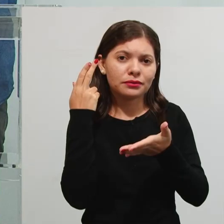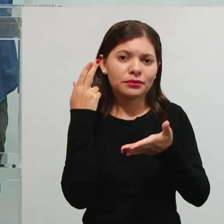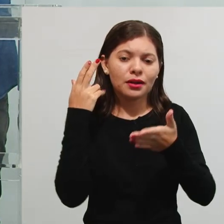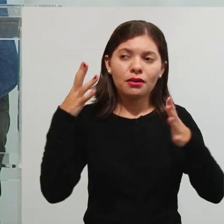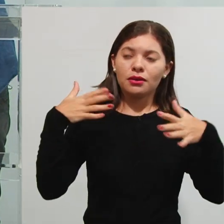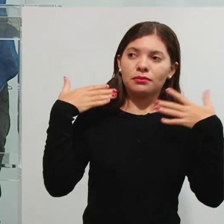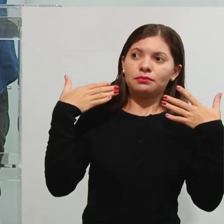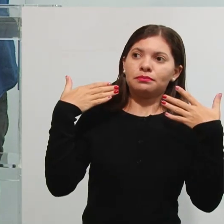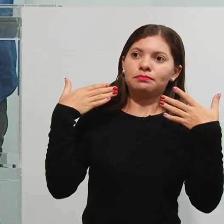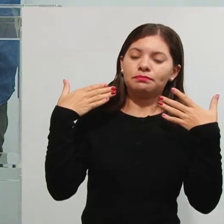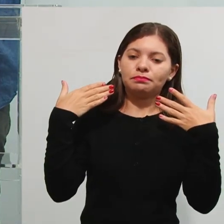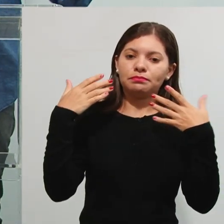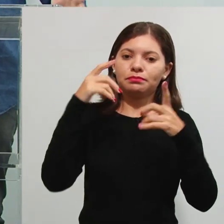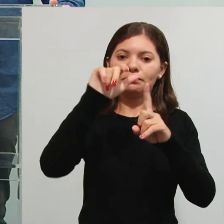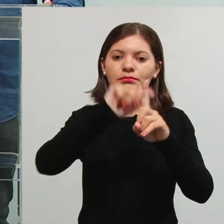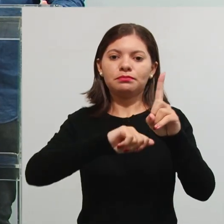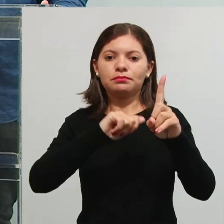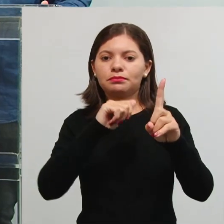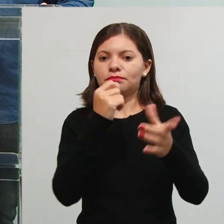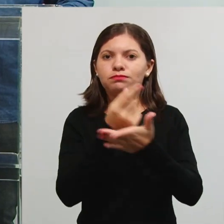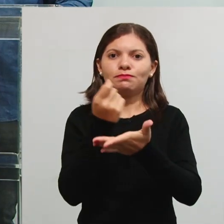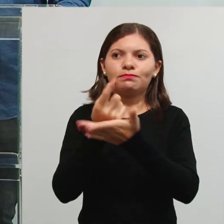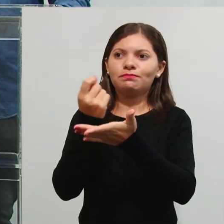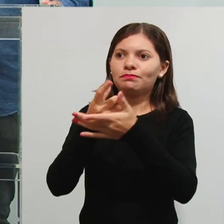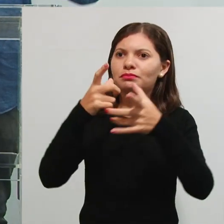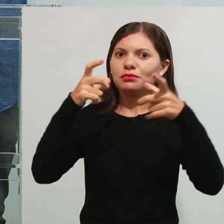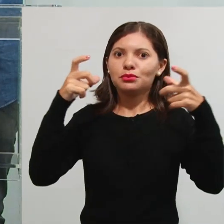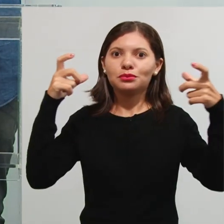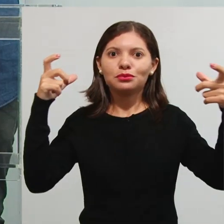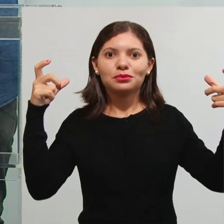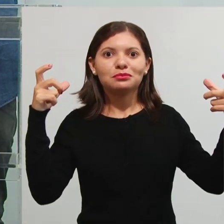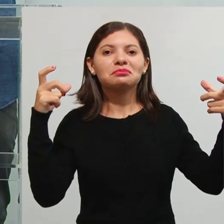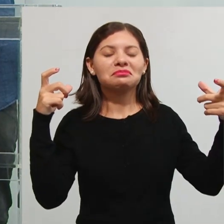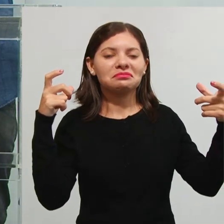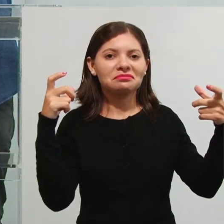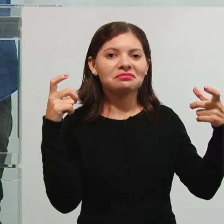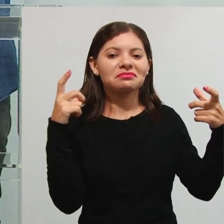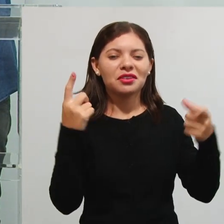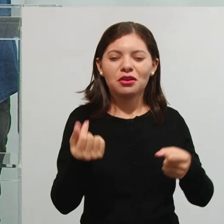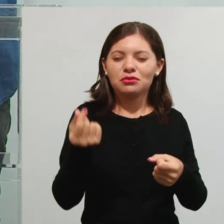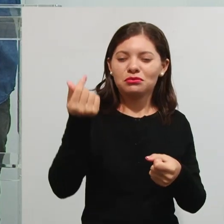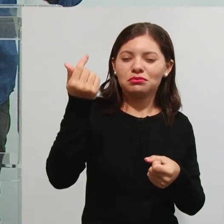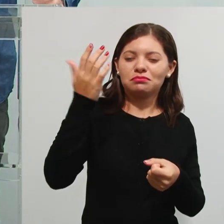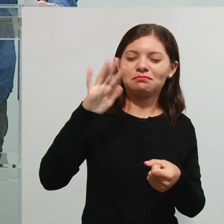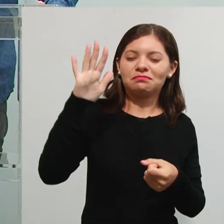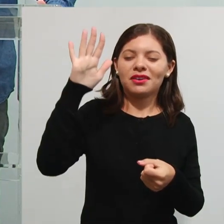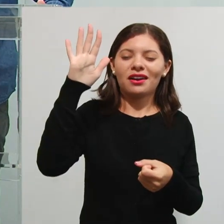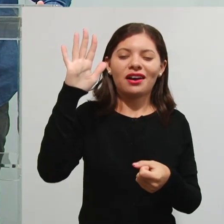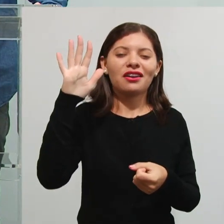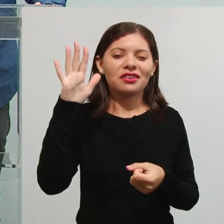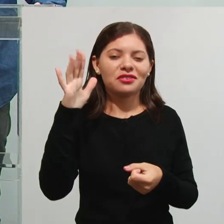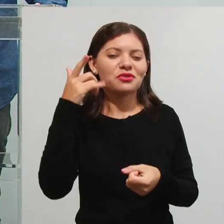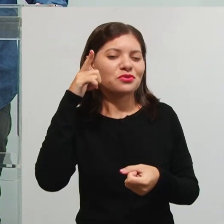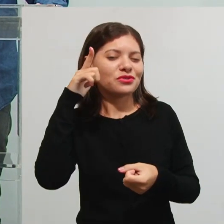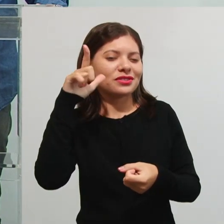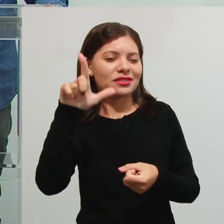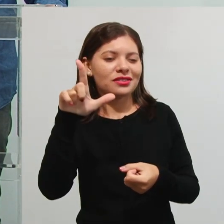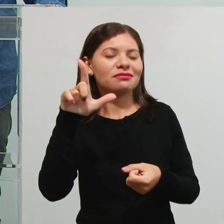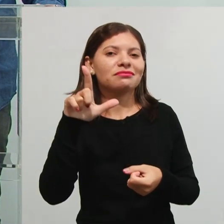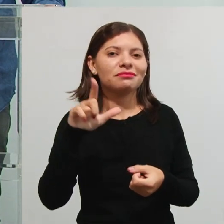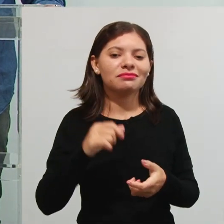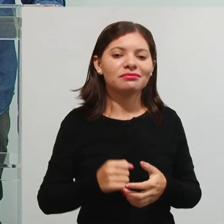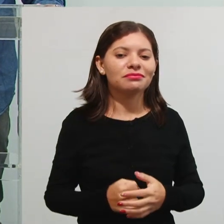mês para o outro, bum, você vender mais do que o normal, a sua taxa de lucro está lá em cima, você tem dinheiro no caixa